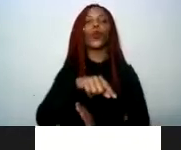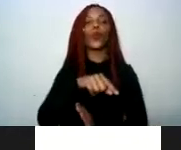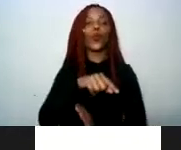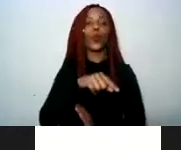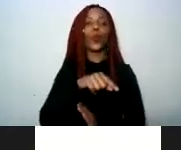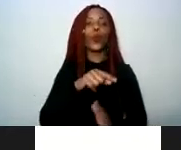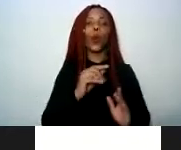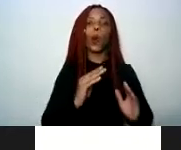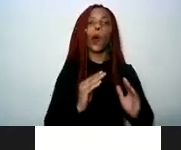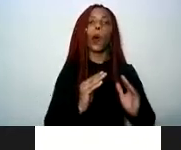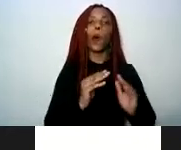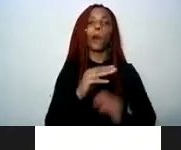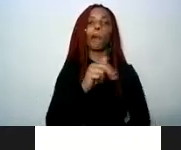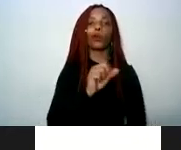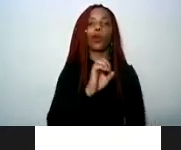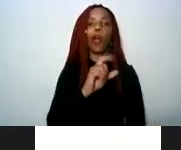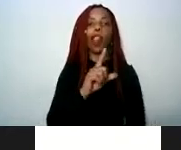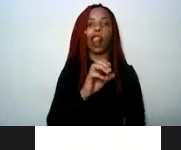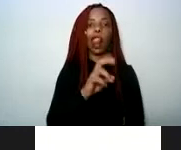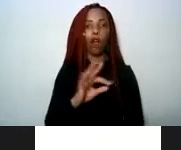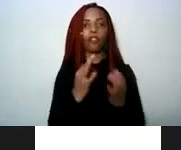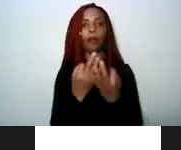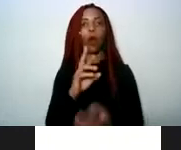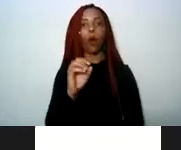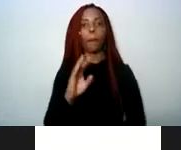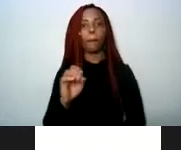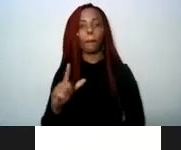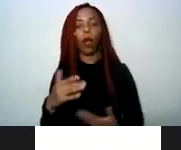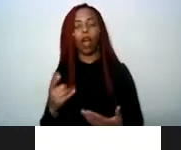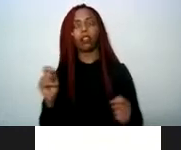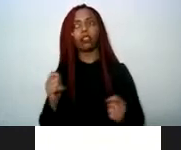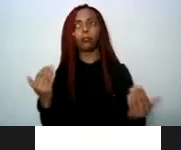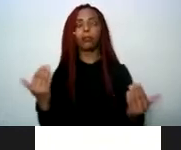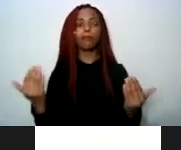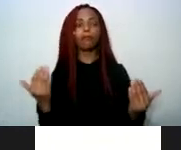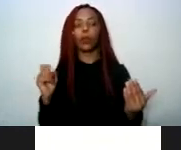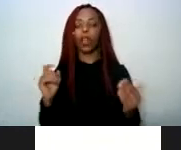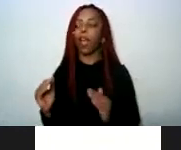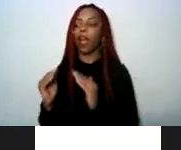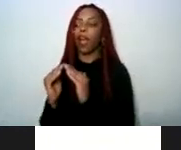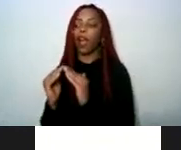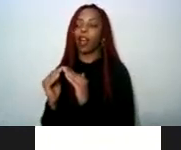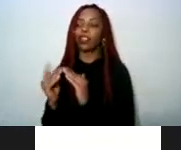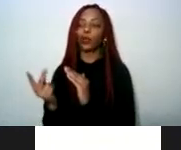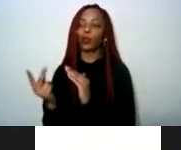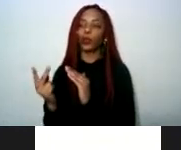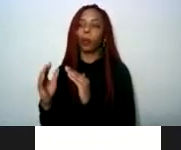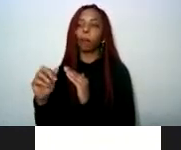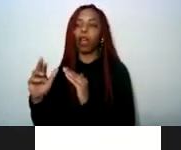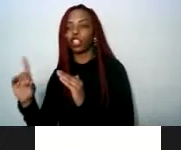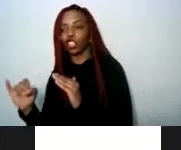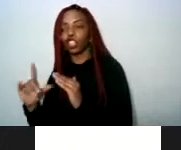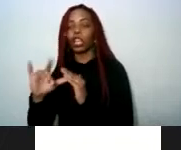isso a gente faz algumas correlações monta alguns paralelos com a morada do casal Bardi com a última morada dos